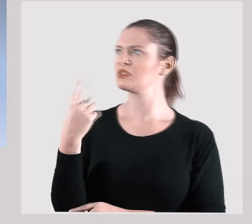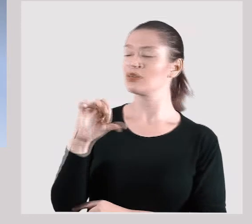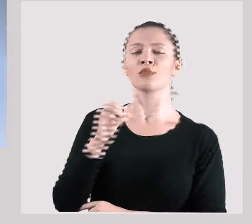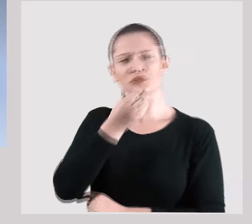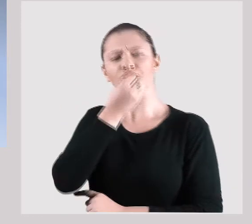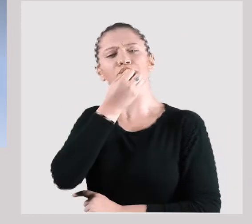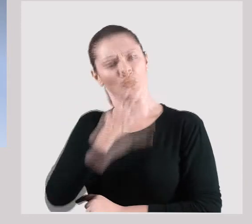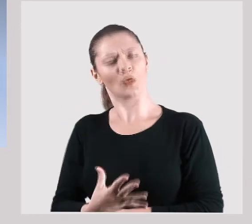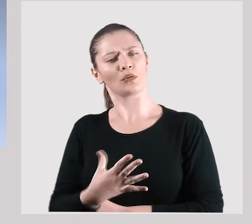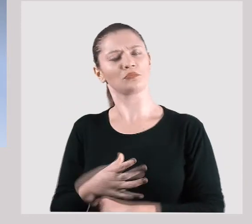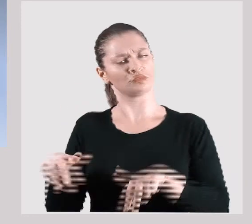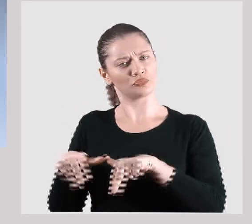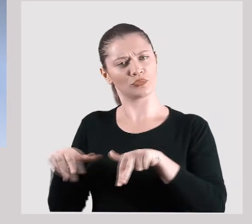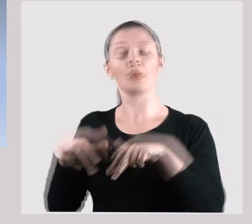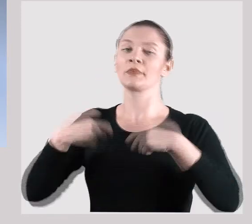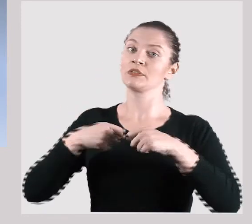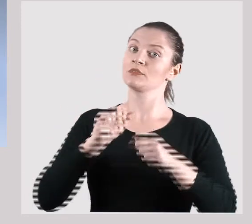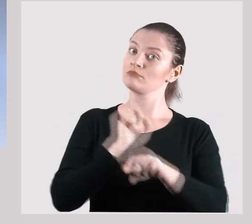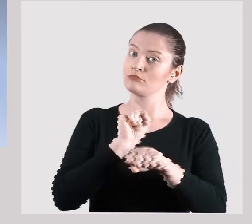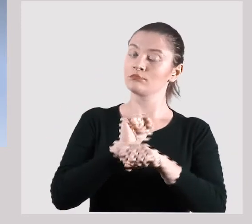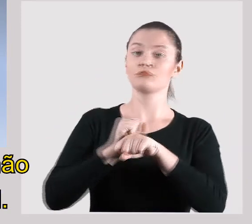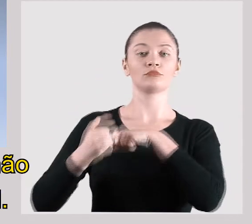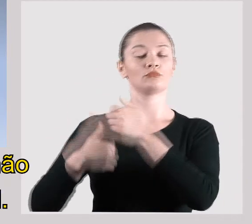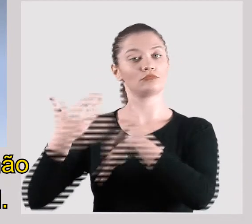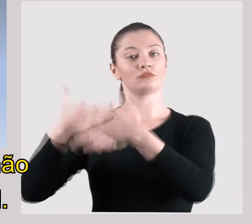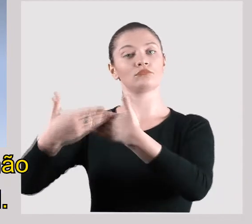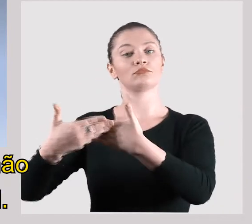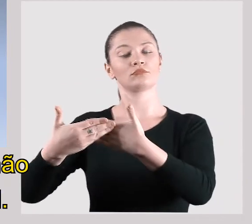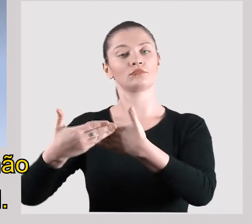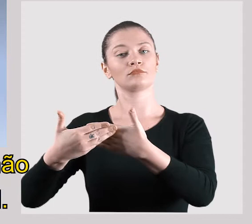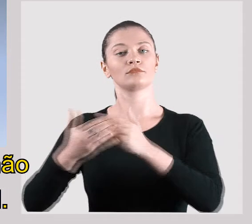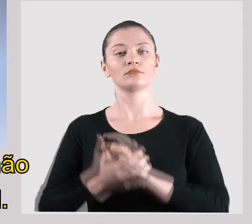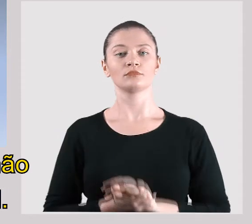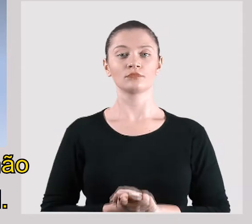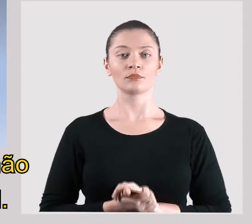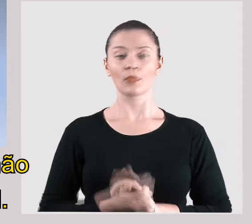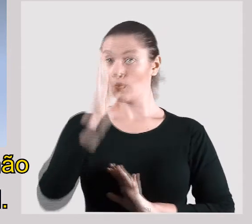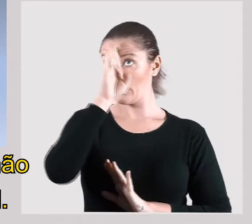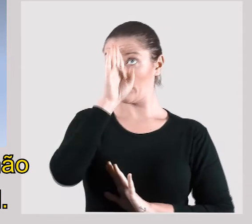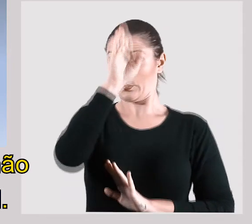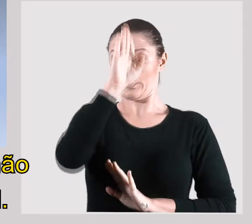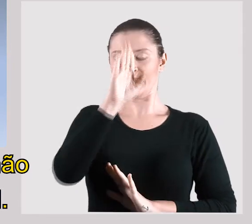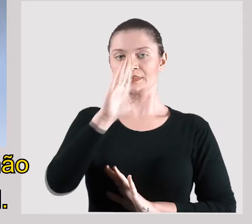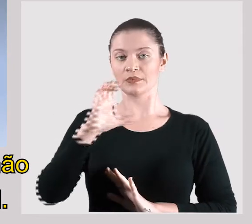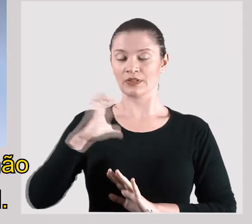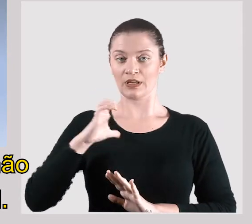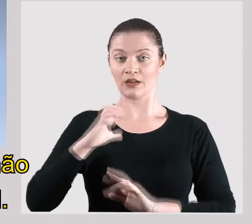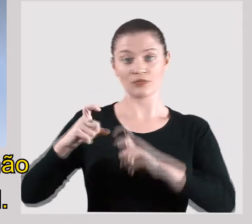que aguardar o desenvolvimento. E assim, o princípio da ética médica da não maleficência, né?